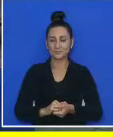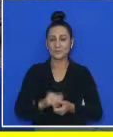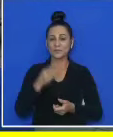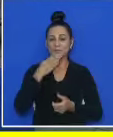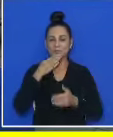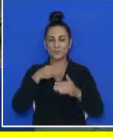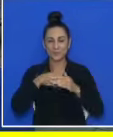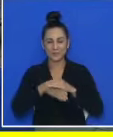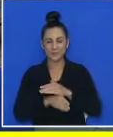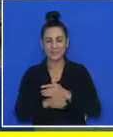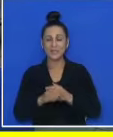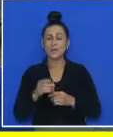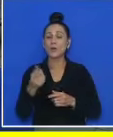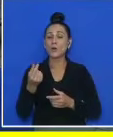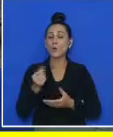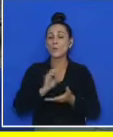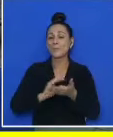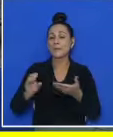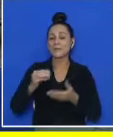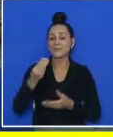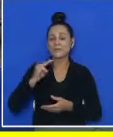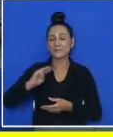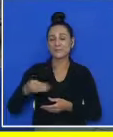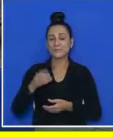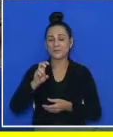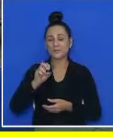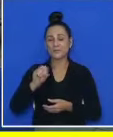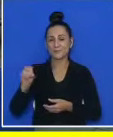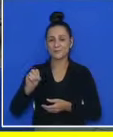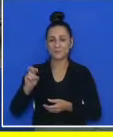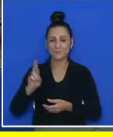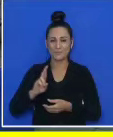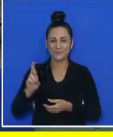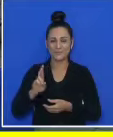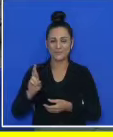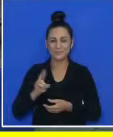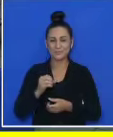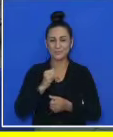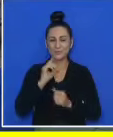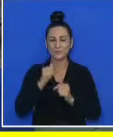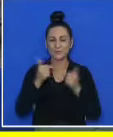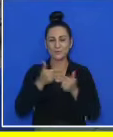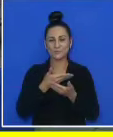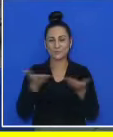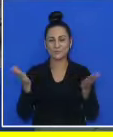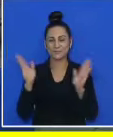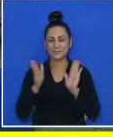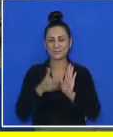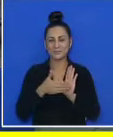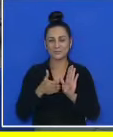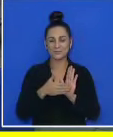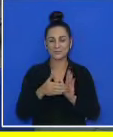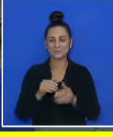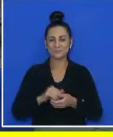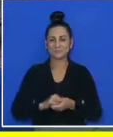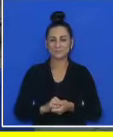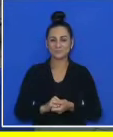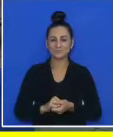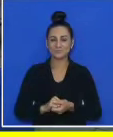Time Mania, hoje com o prêmio estimado em 3 milhões e 500 mil reais. Boa sorte para você que apostou.